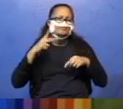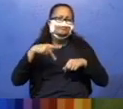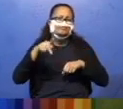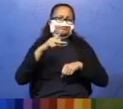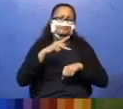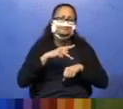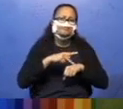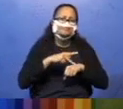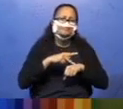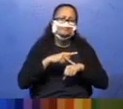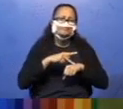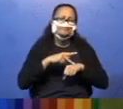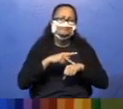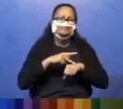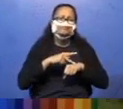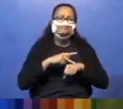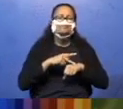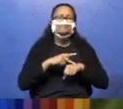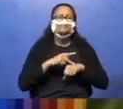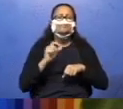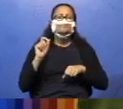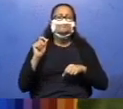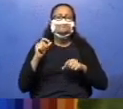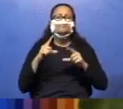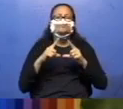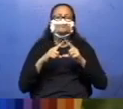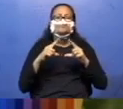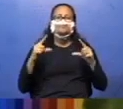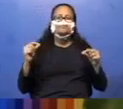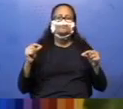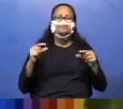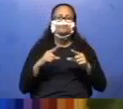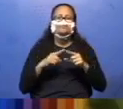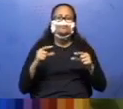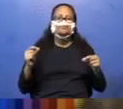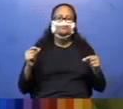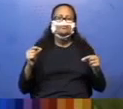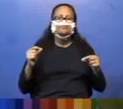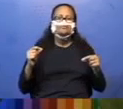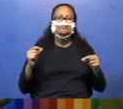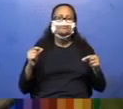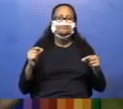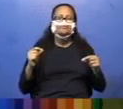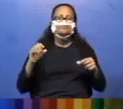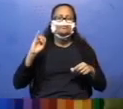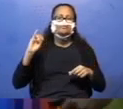Qual é o país? O que eu tenho que colocar aqui na frente para virar o nome do país?